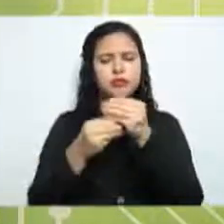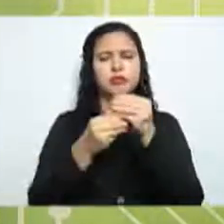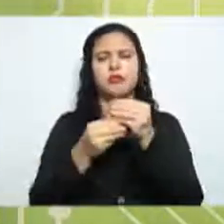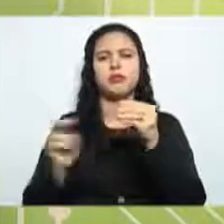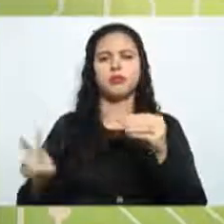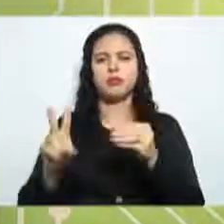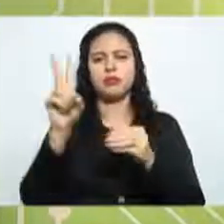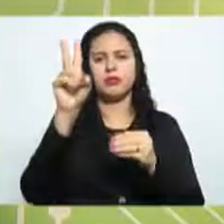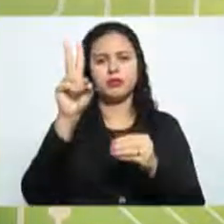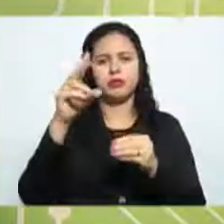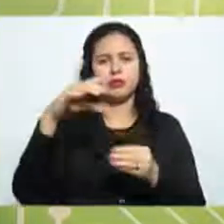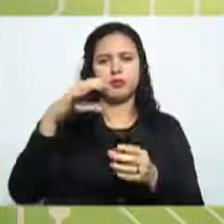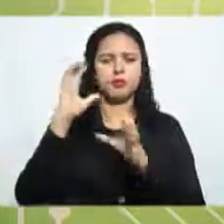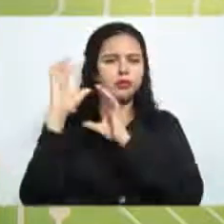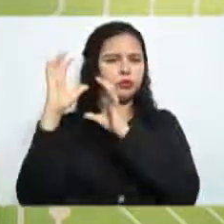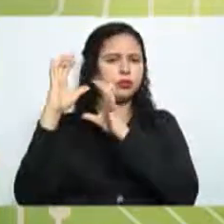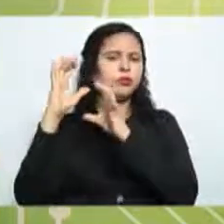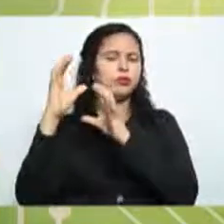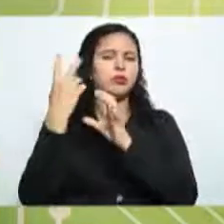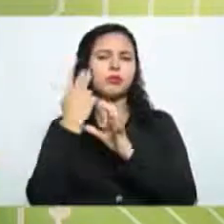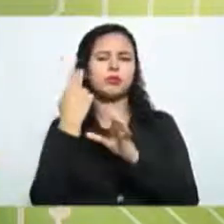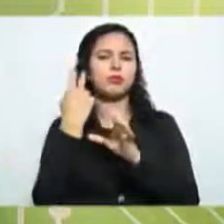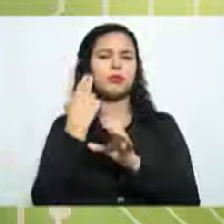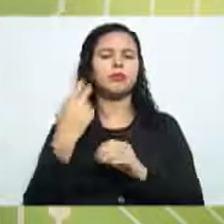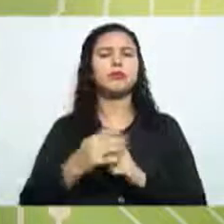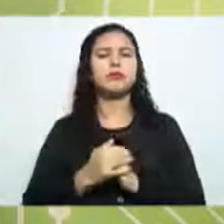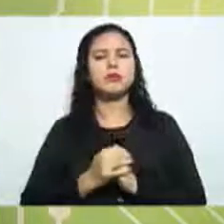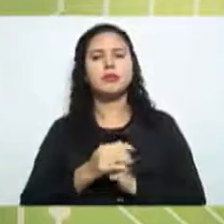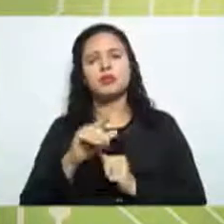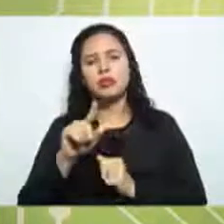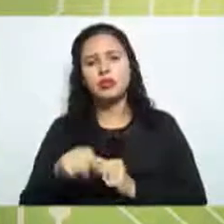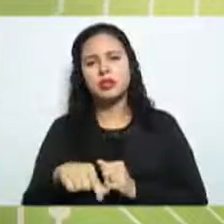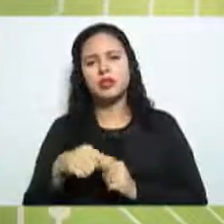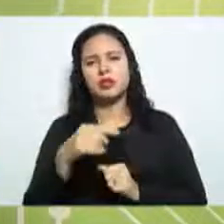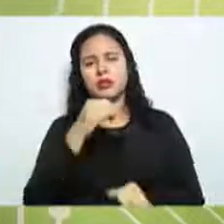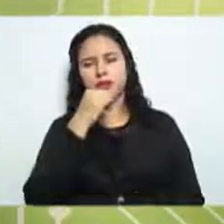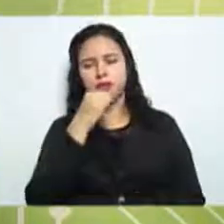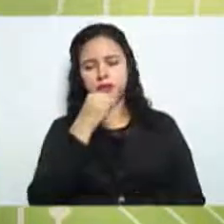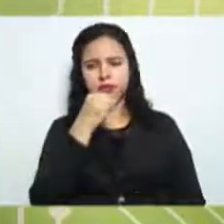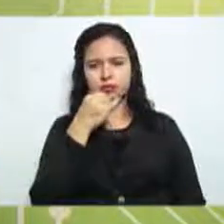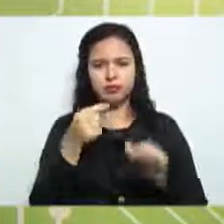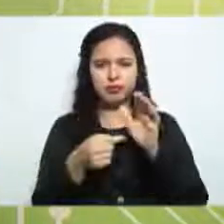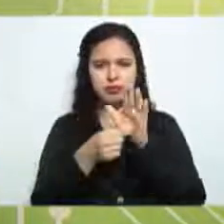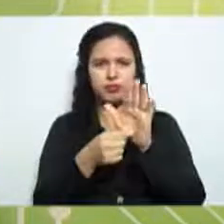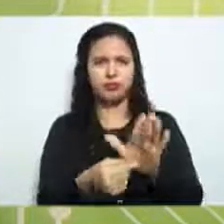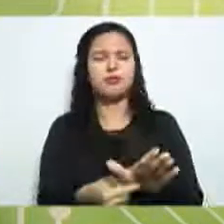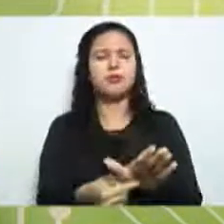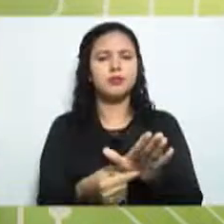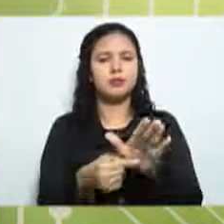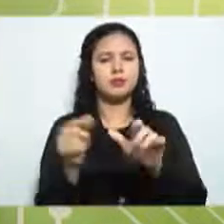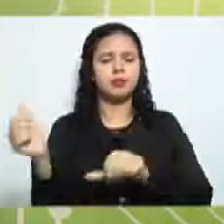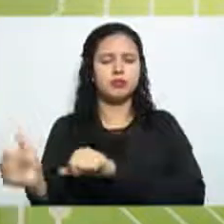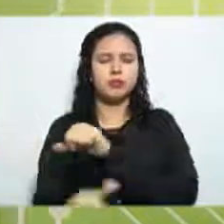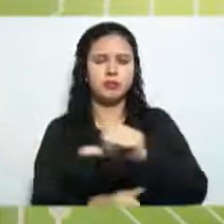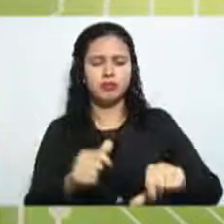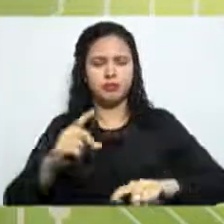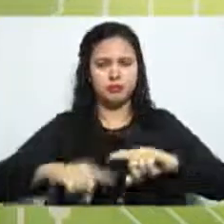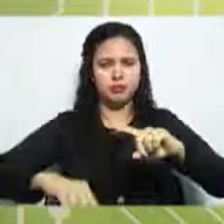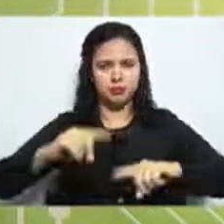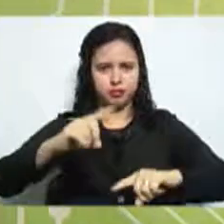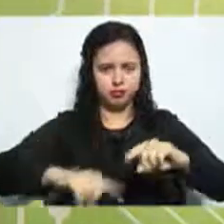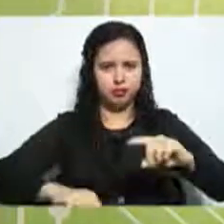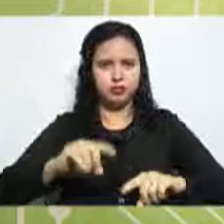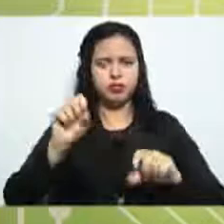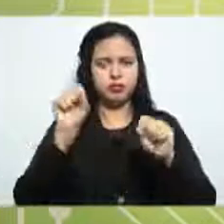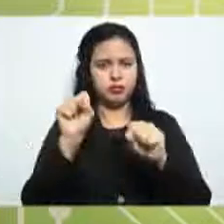e a gente está vendo isso como exemplos de coisas que podem acontecer de modernização no nosso estado para a gente transformar mais os nossos produtos.